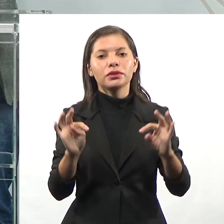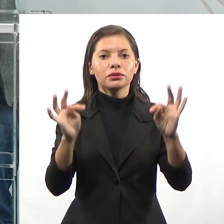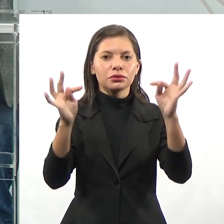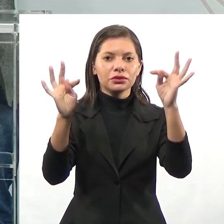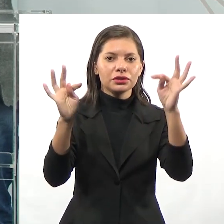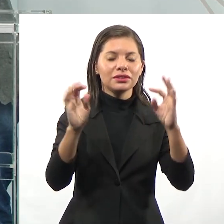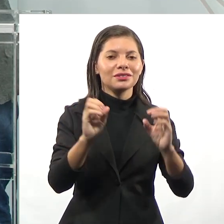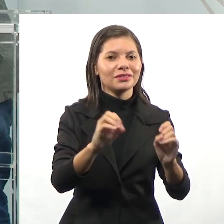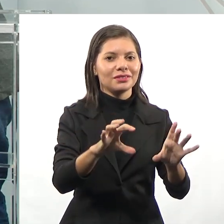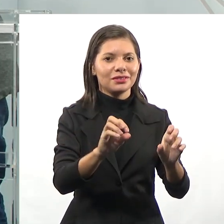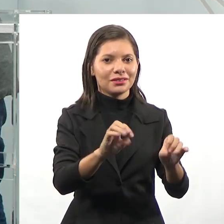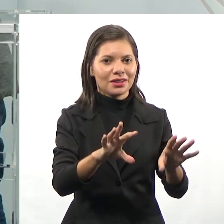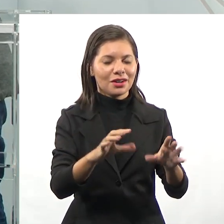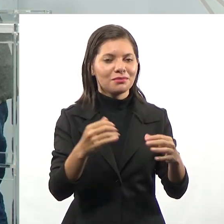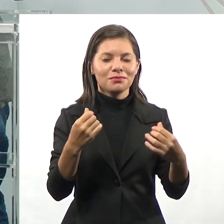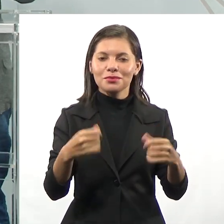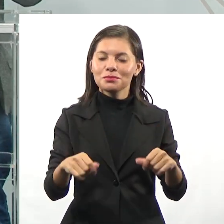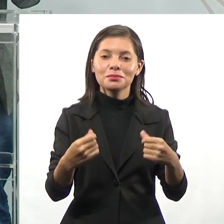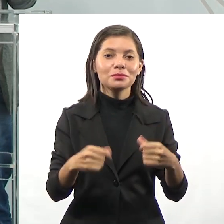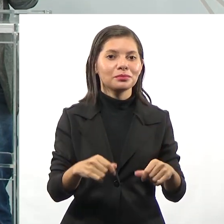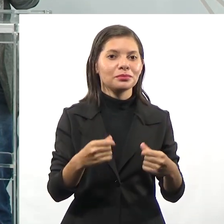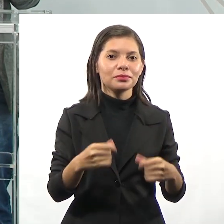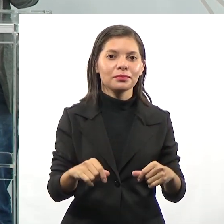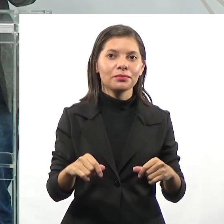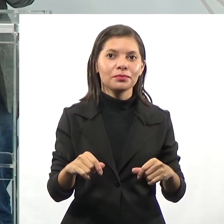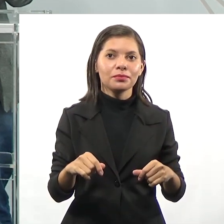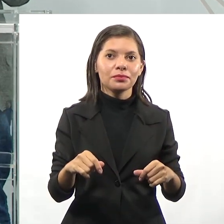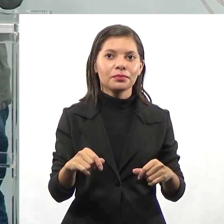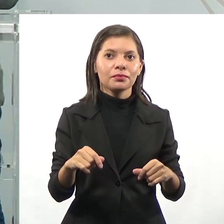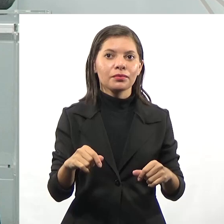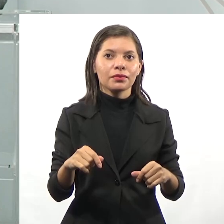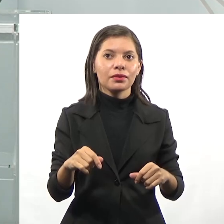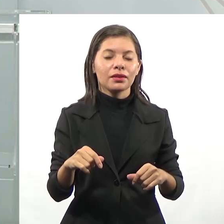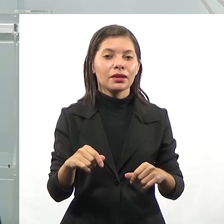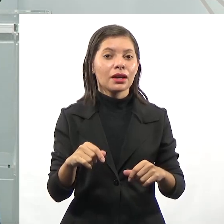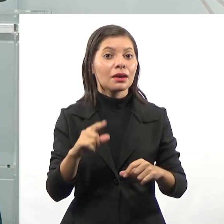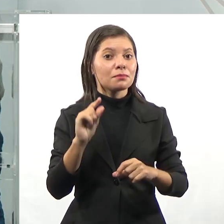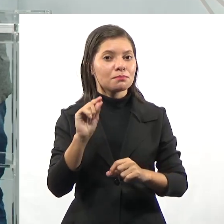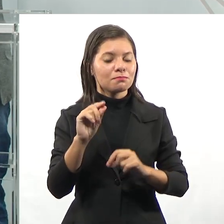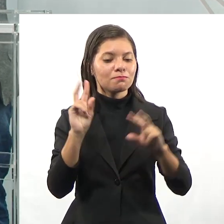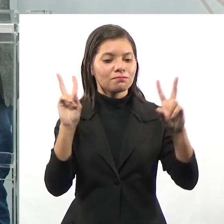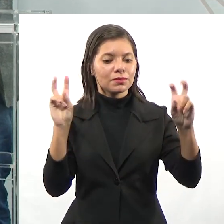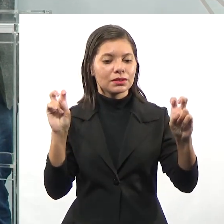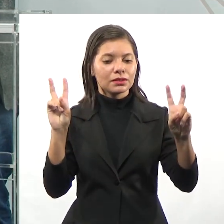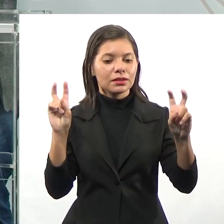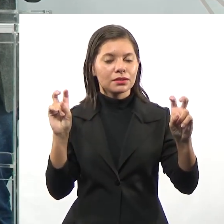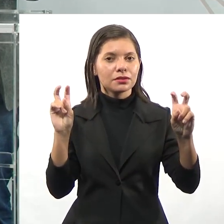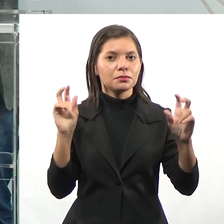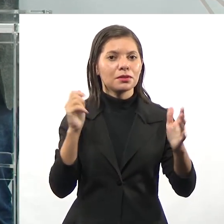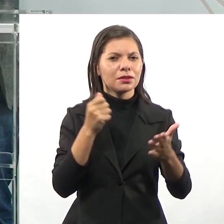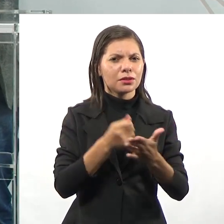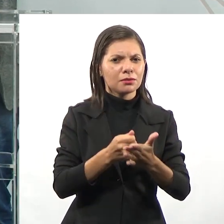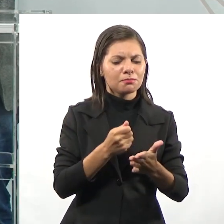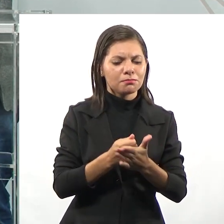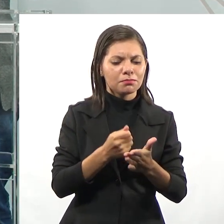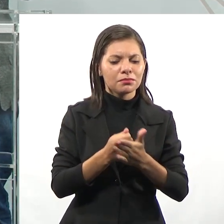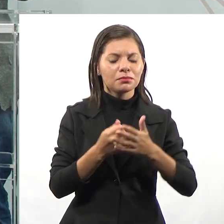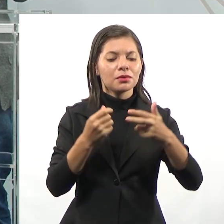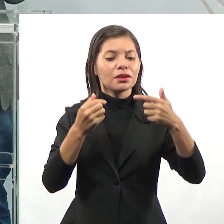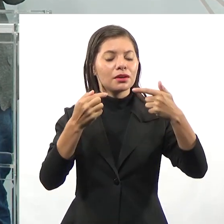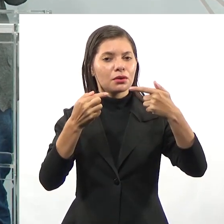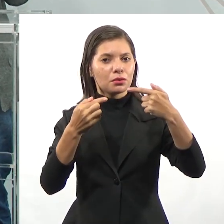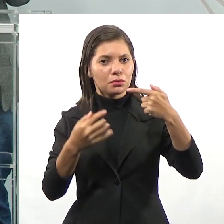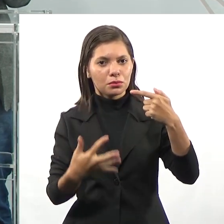termo, tecnologias educacionais. Mas se eu quero restringir, eu coloco isso entre aspas, que obriga